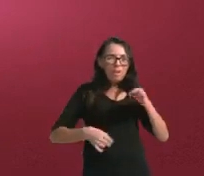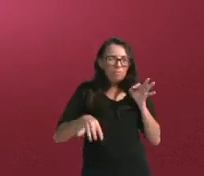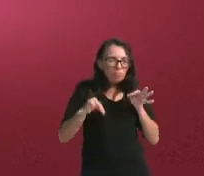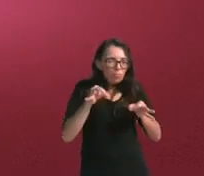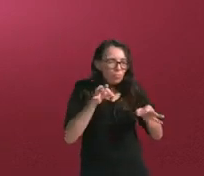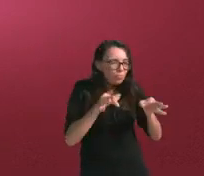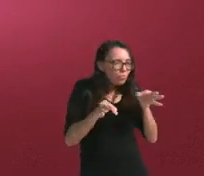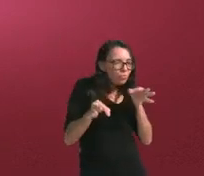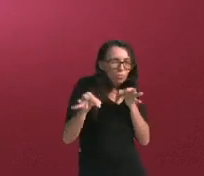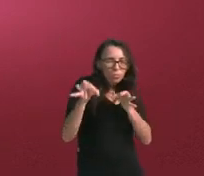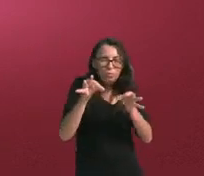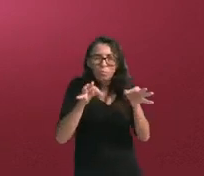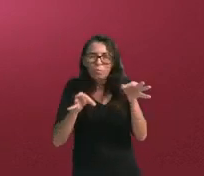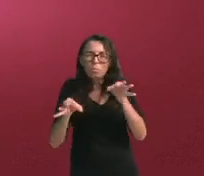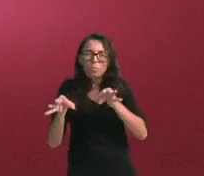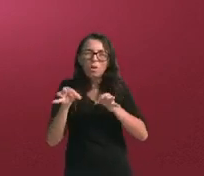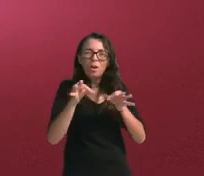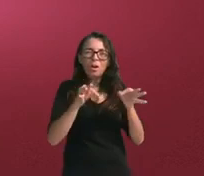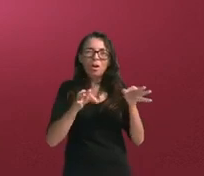do nosso agir.